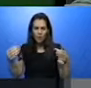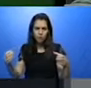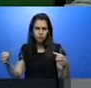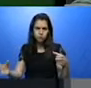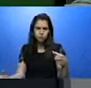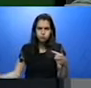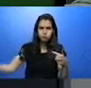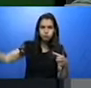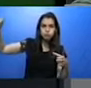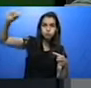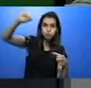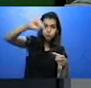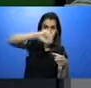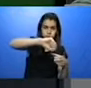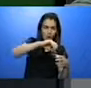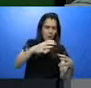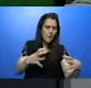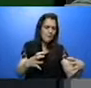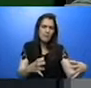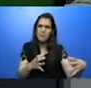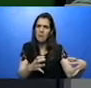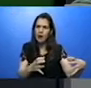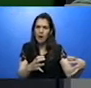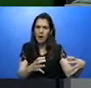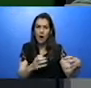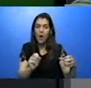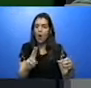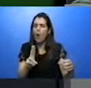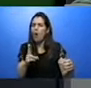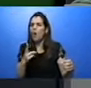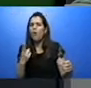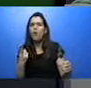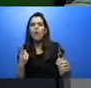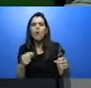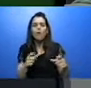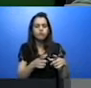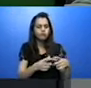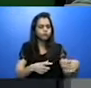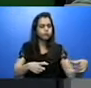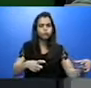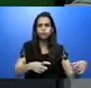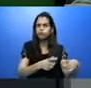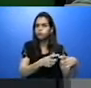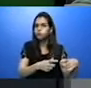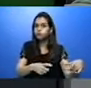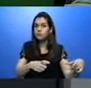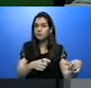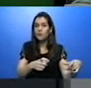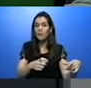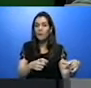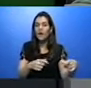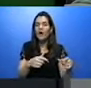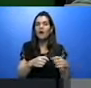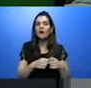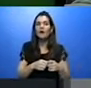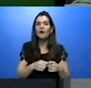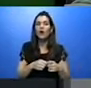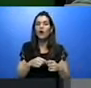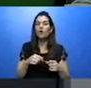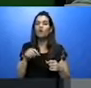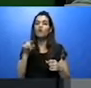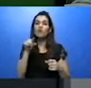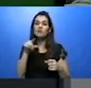recipiente é uma bacia, né? Uma travessa, mas onde você vai usar para